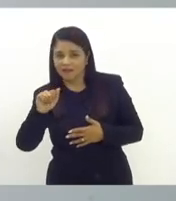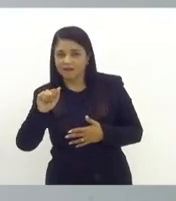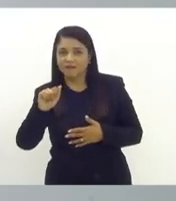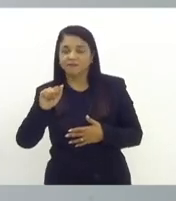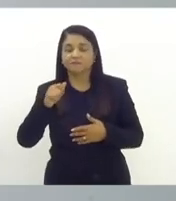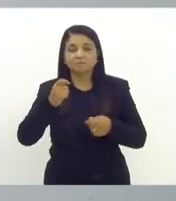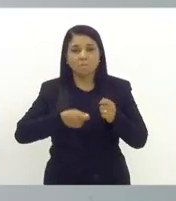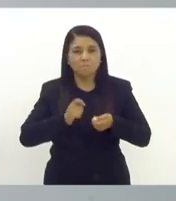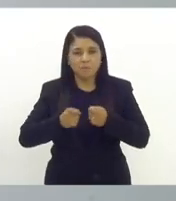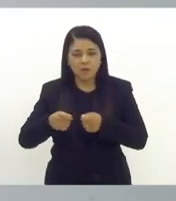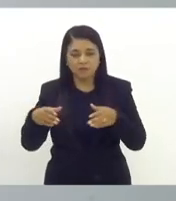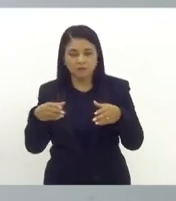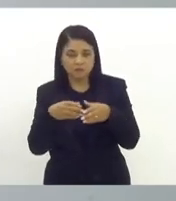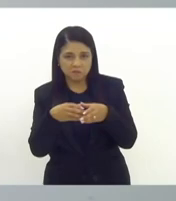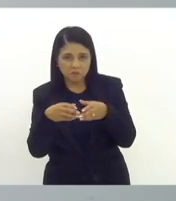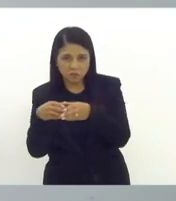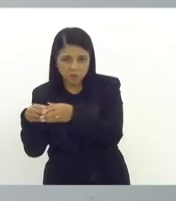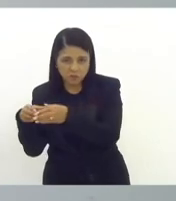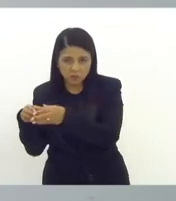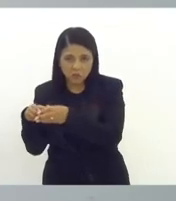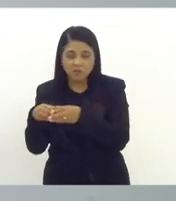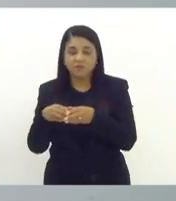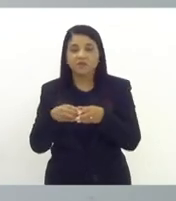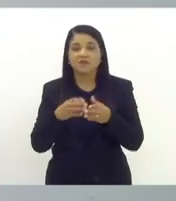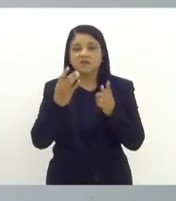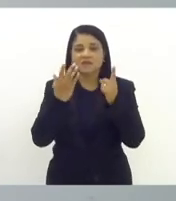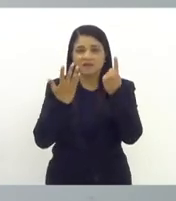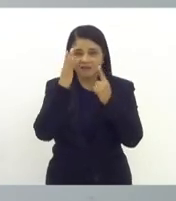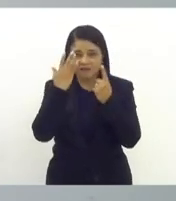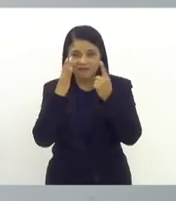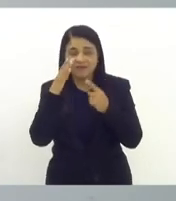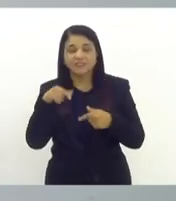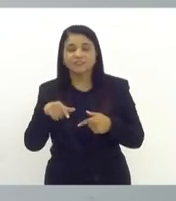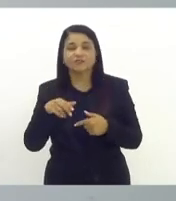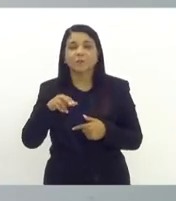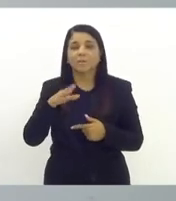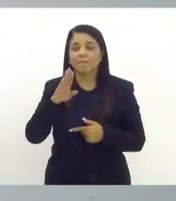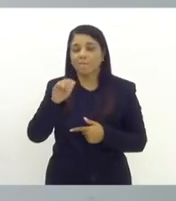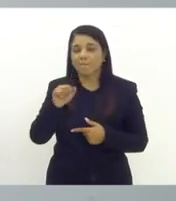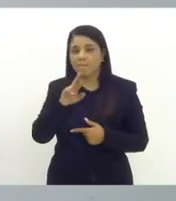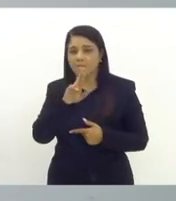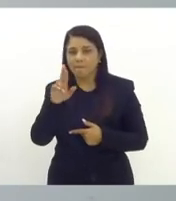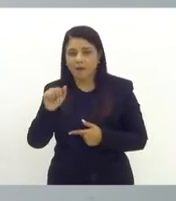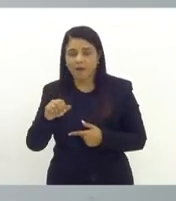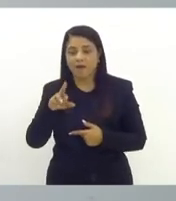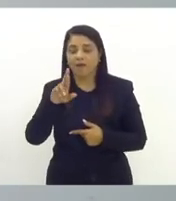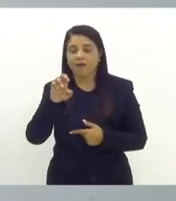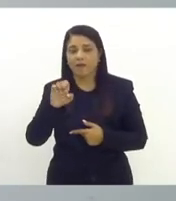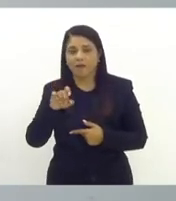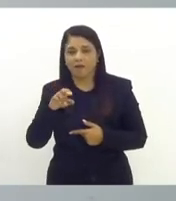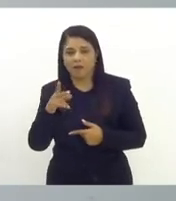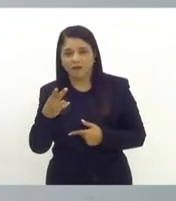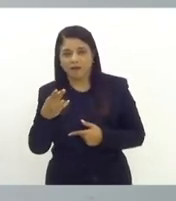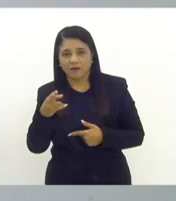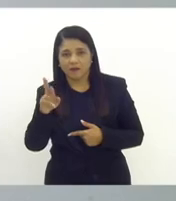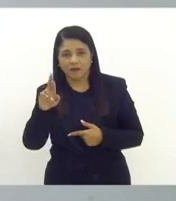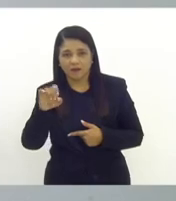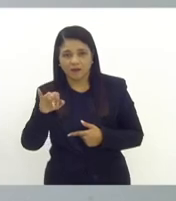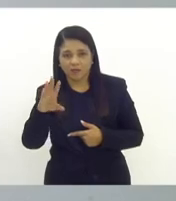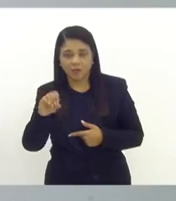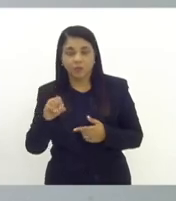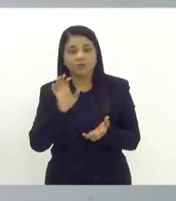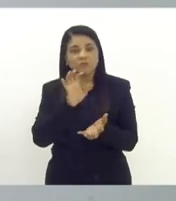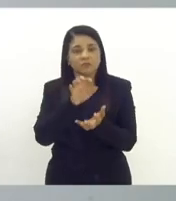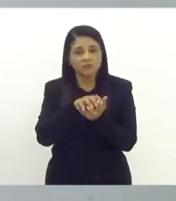da liga de Bandas e blocos carnavalesco da Barra Recreio Vargem Sepetiba Guaratiba e Santa